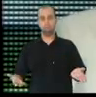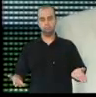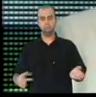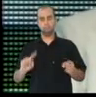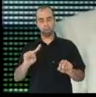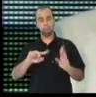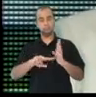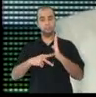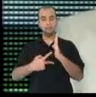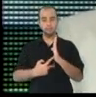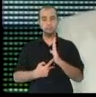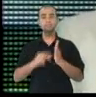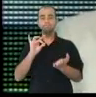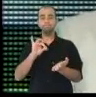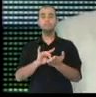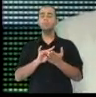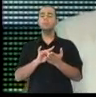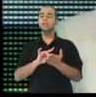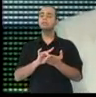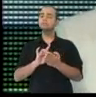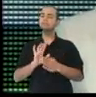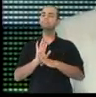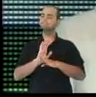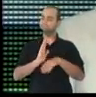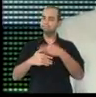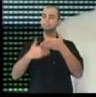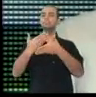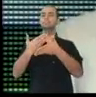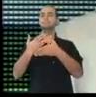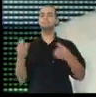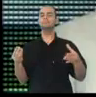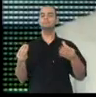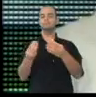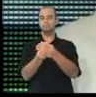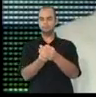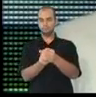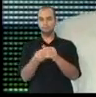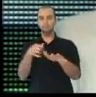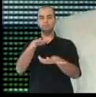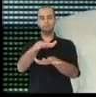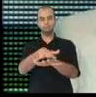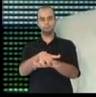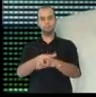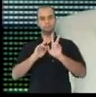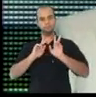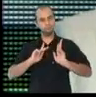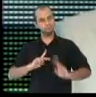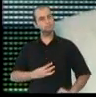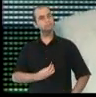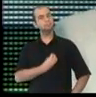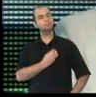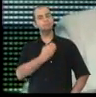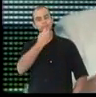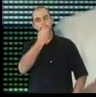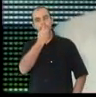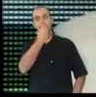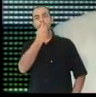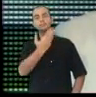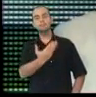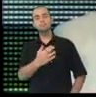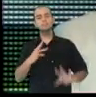significa um avanço no que se refere à inclusão dessas pessoas a uma vida digna, a todo